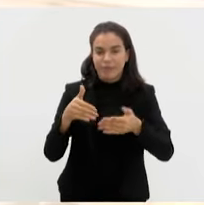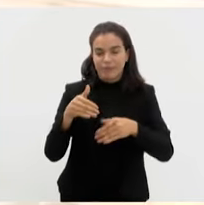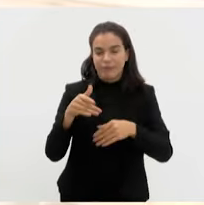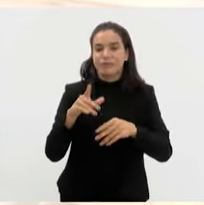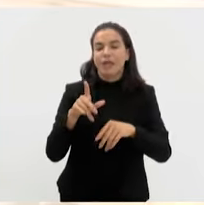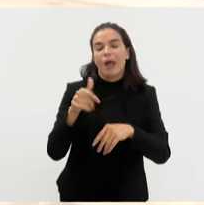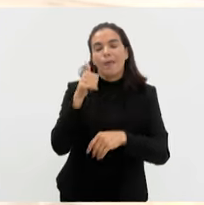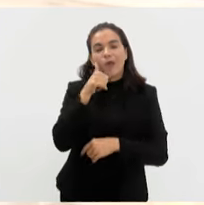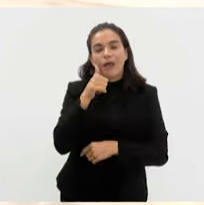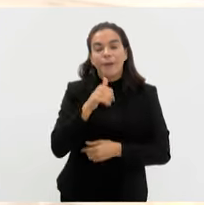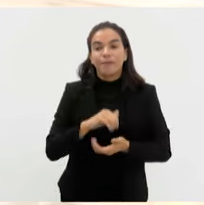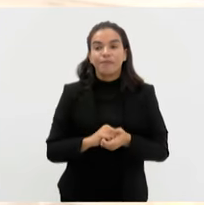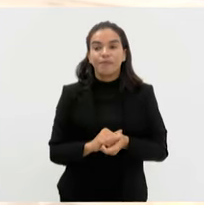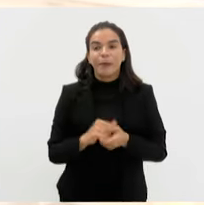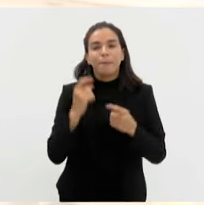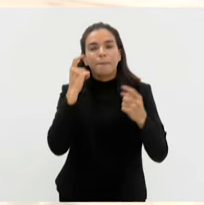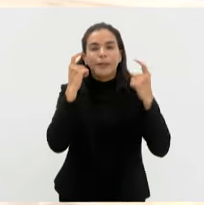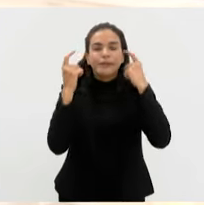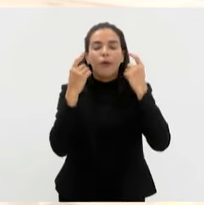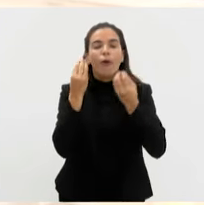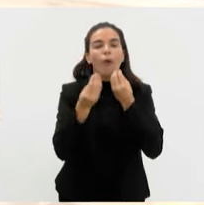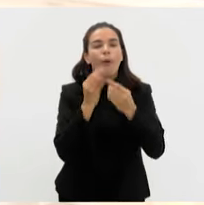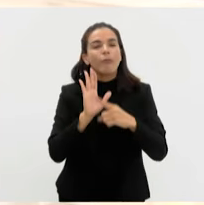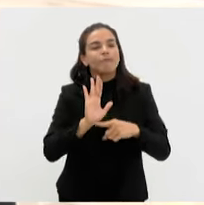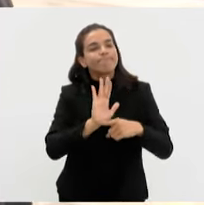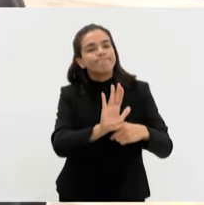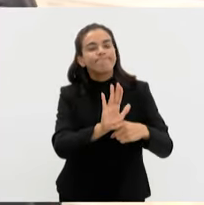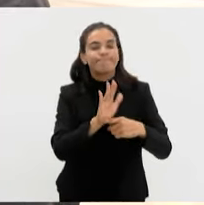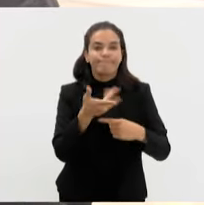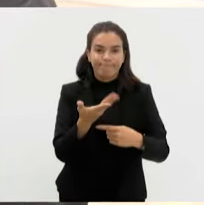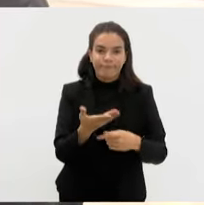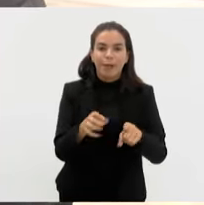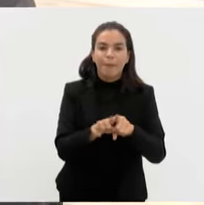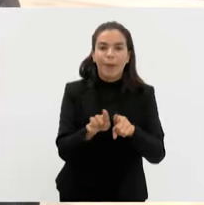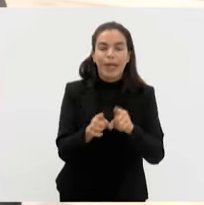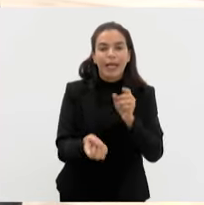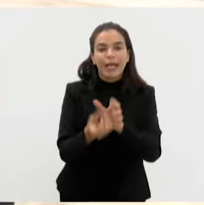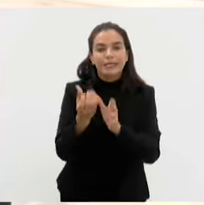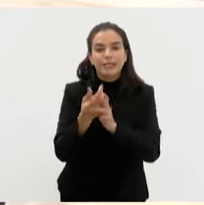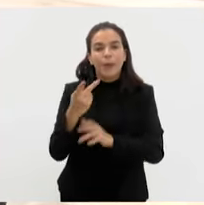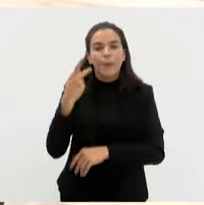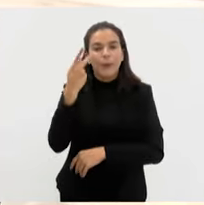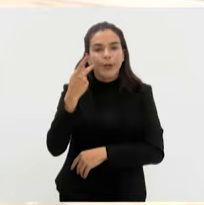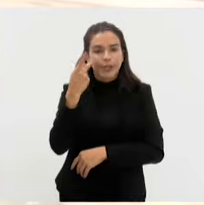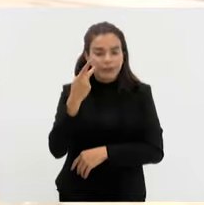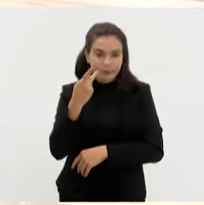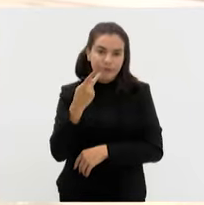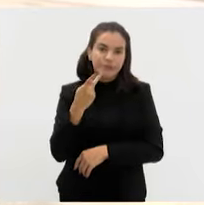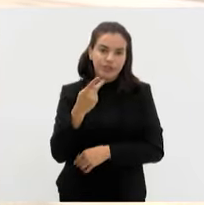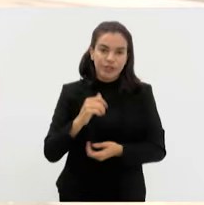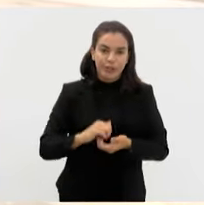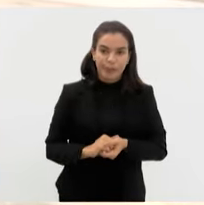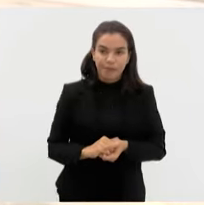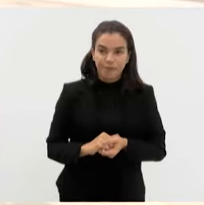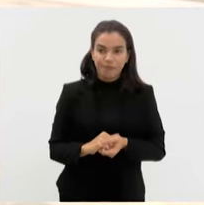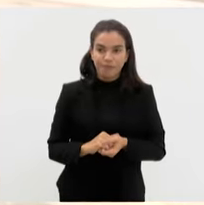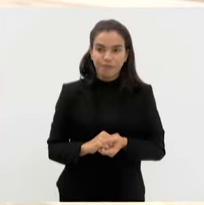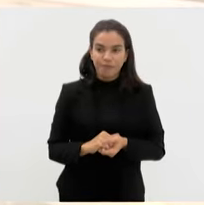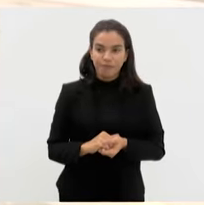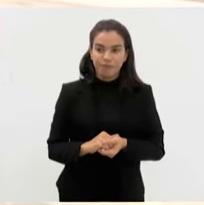Mulher, pensando na colaboração para a realização de políticas transversais no enfrentamento desse grande problema